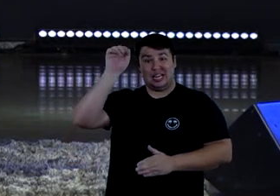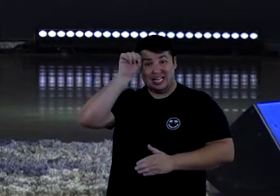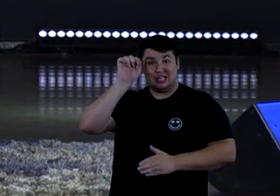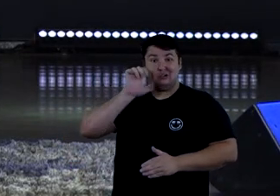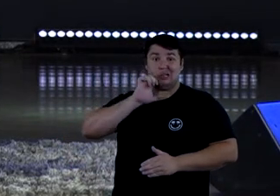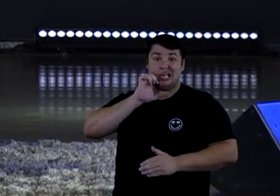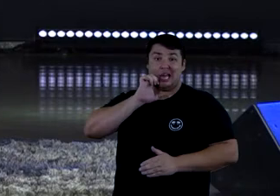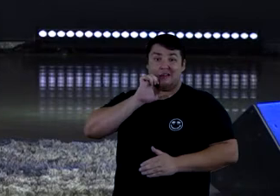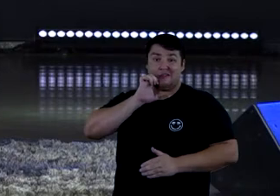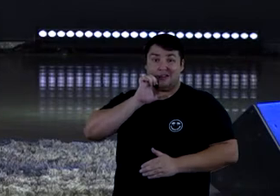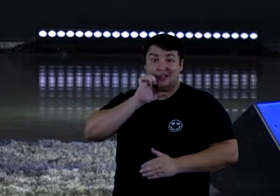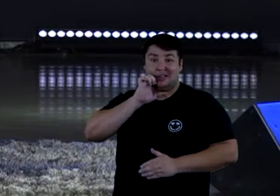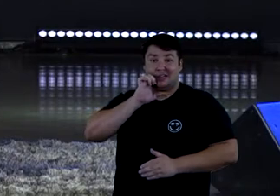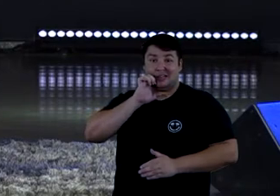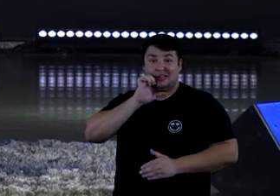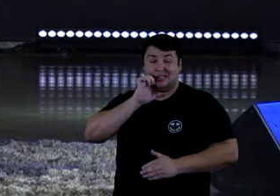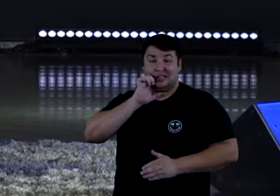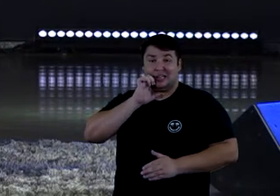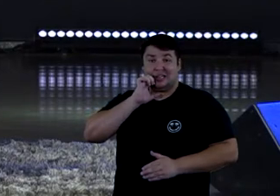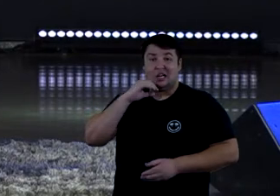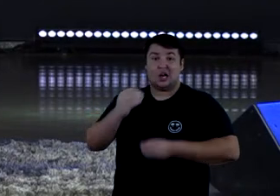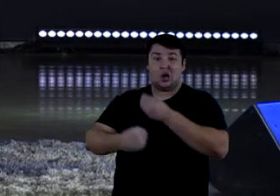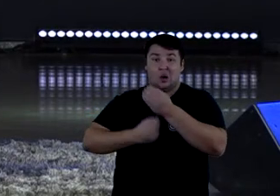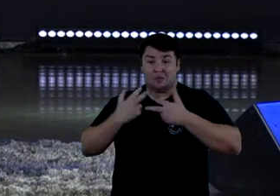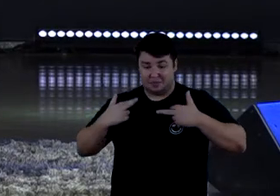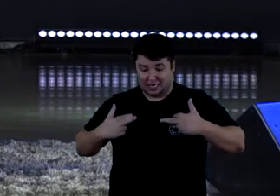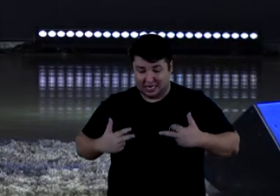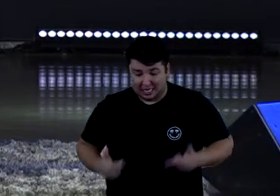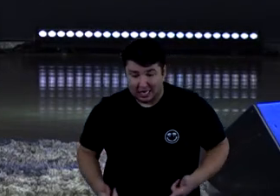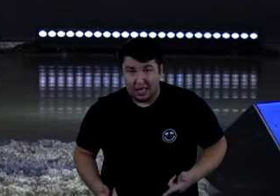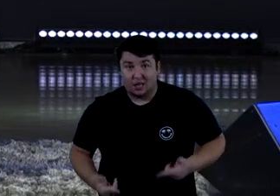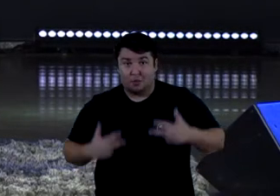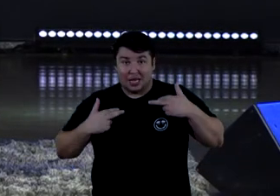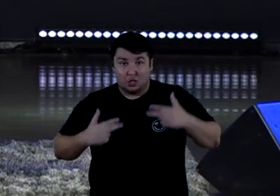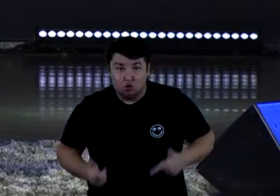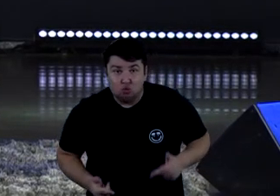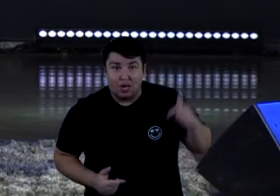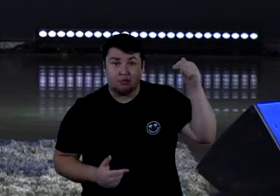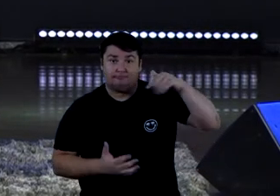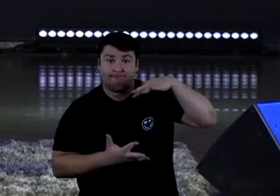Eva, nascem com uma natureza selvagem,